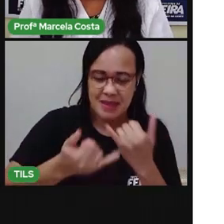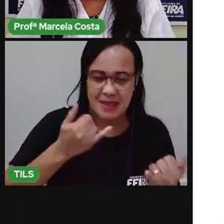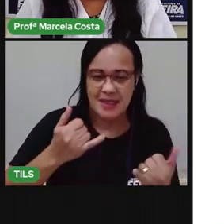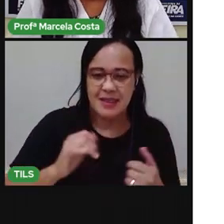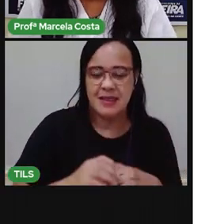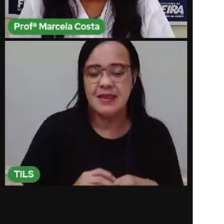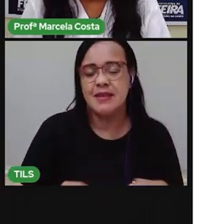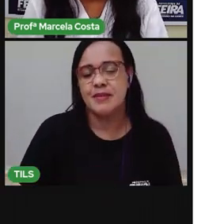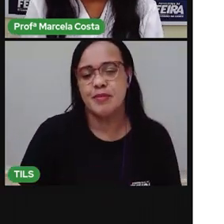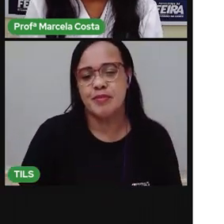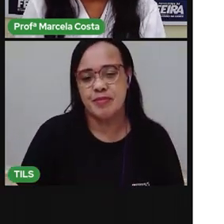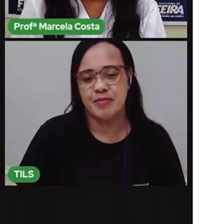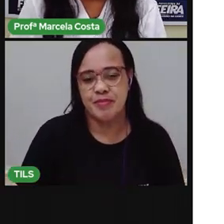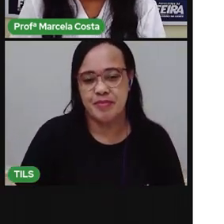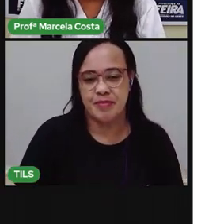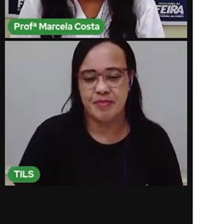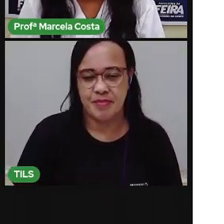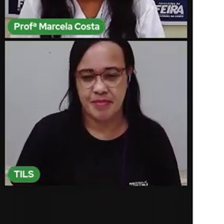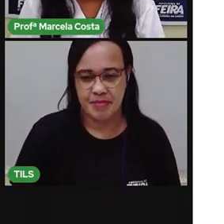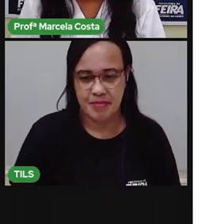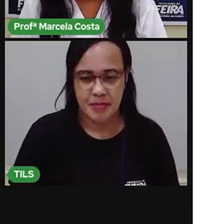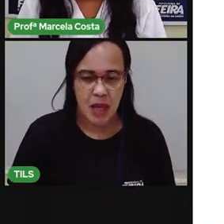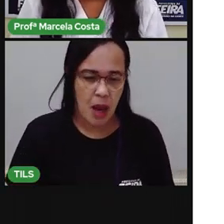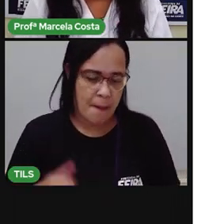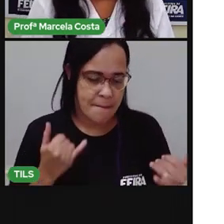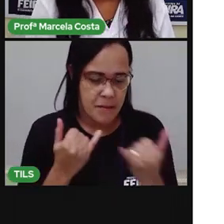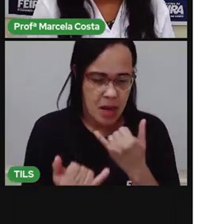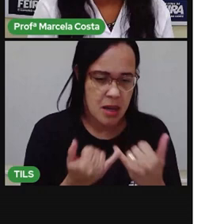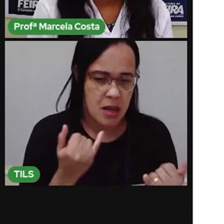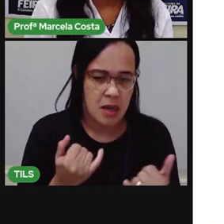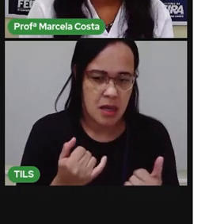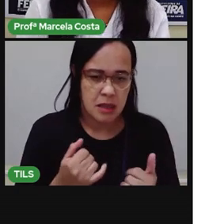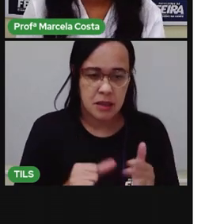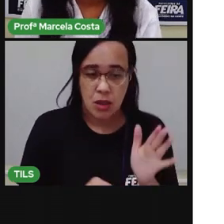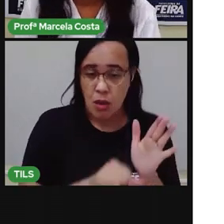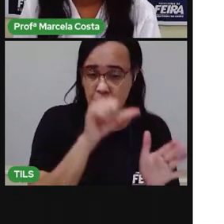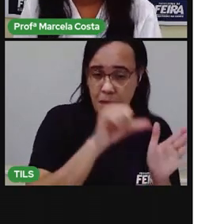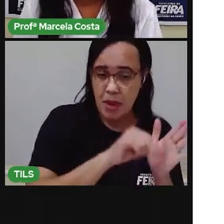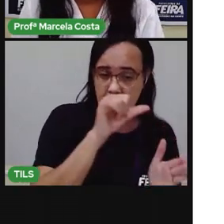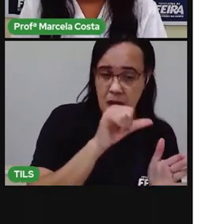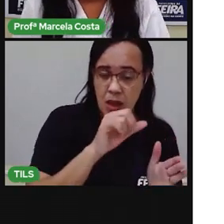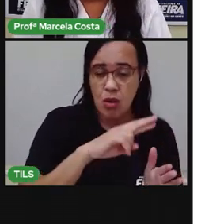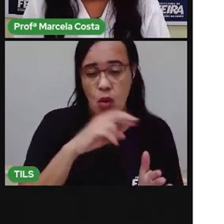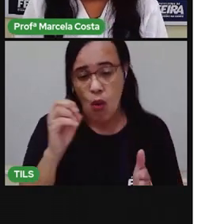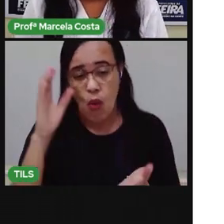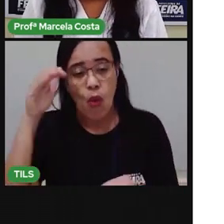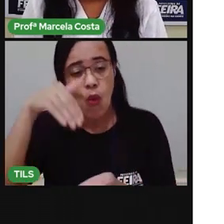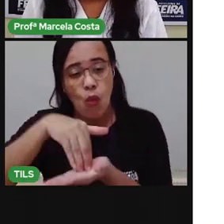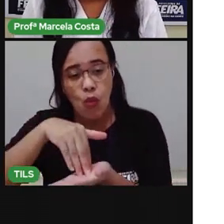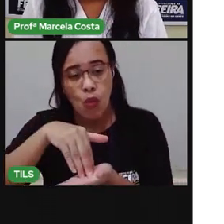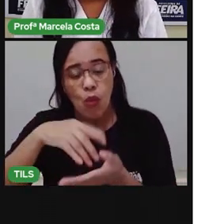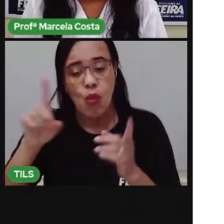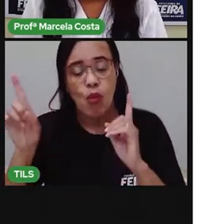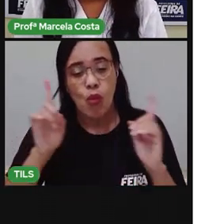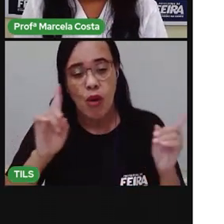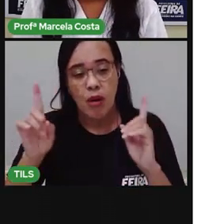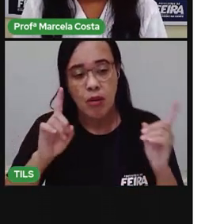Qual é a parte da palavra que está com som parecido? É no início ou no final?